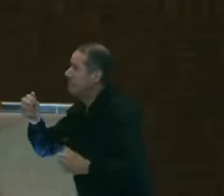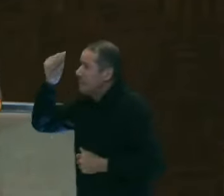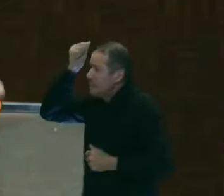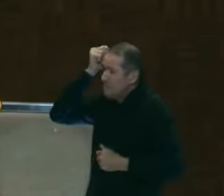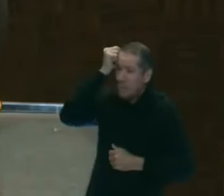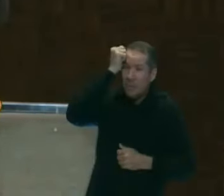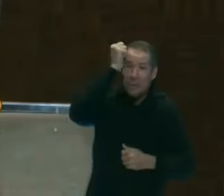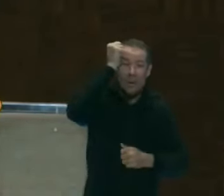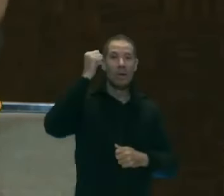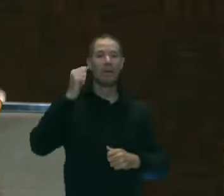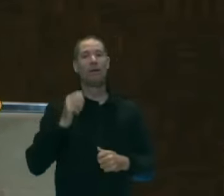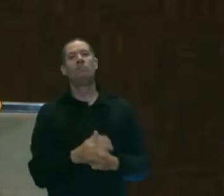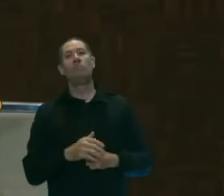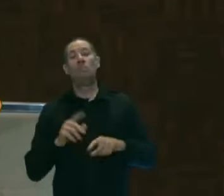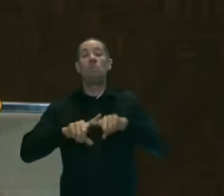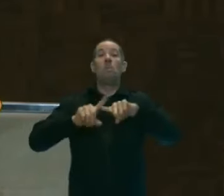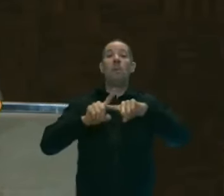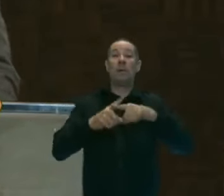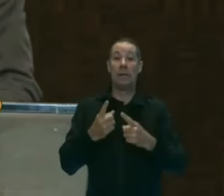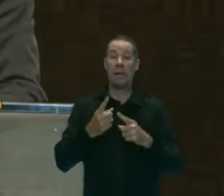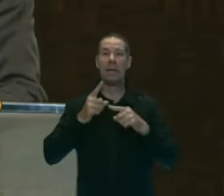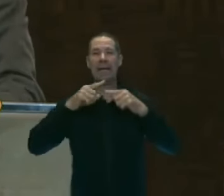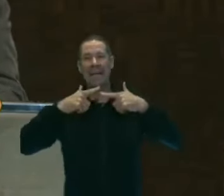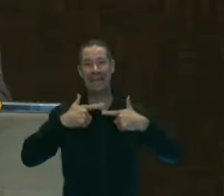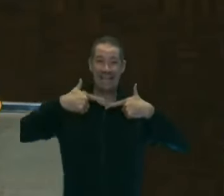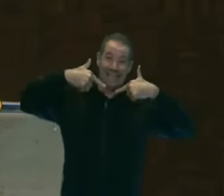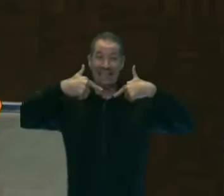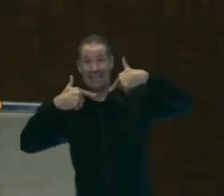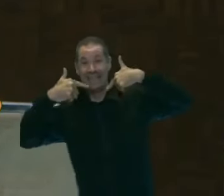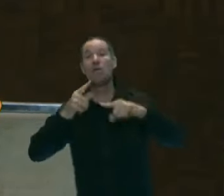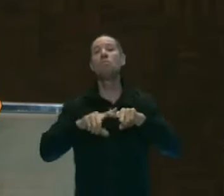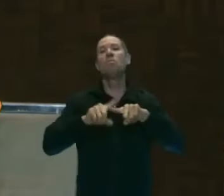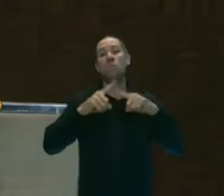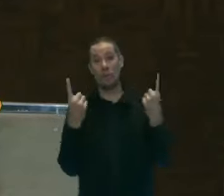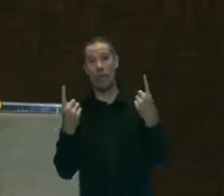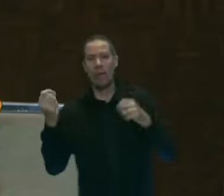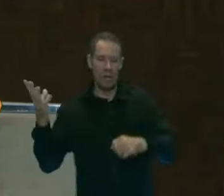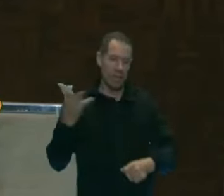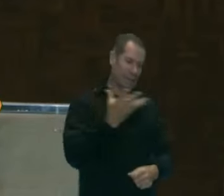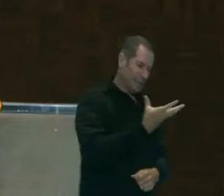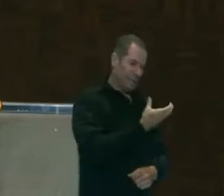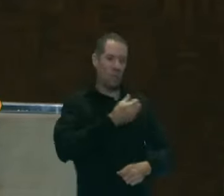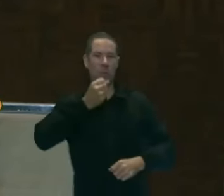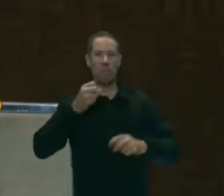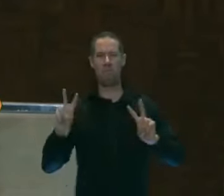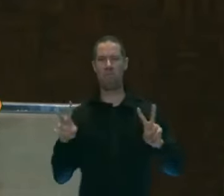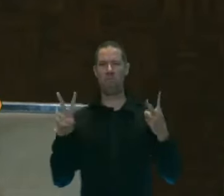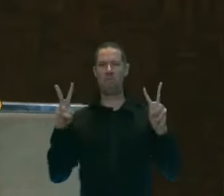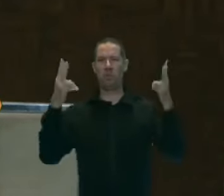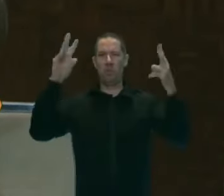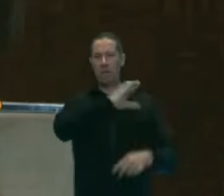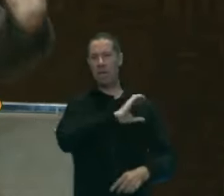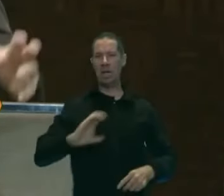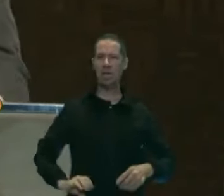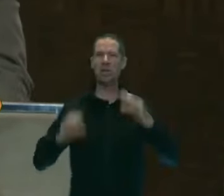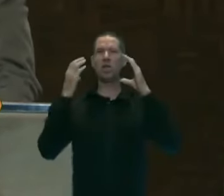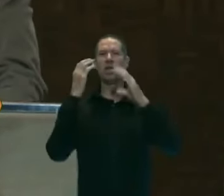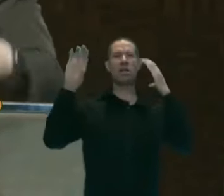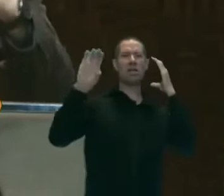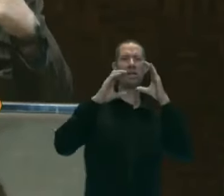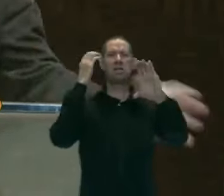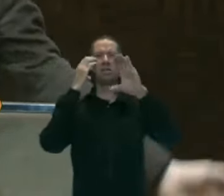arrependemos. Nos faz rir porque lembramos da nossa salvação, da vitória de Cristo, e por isso